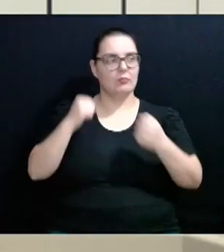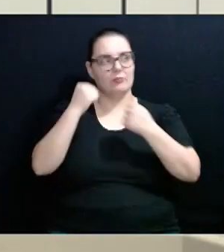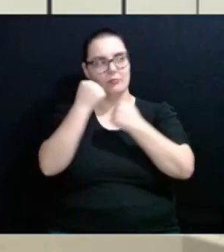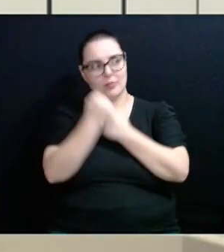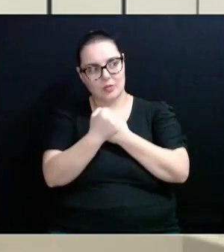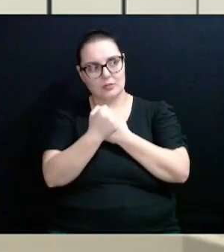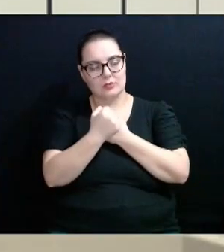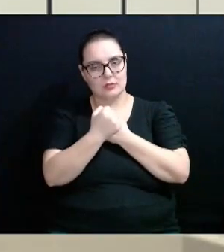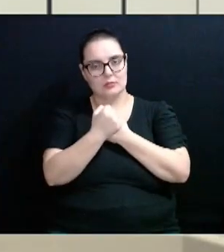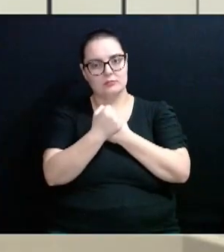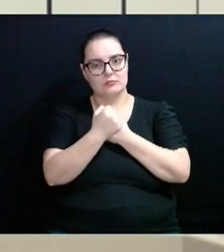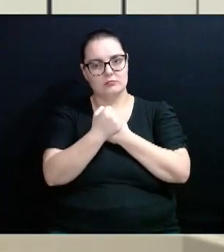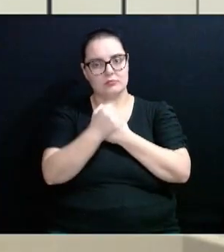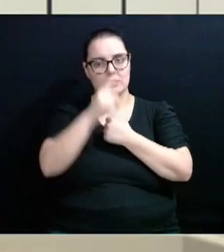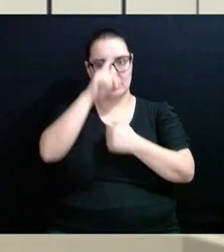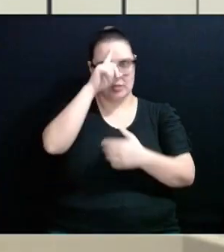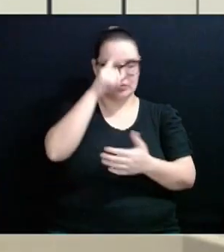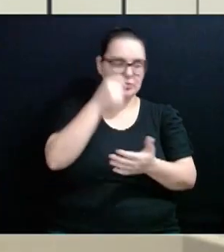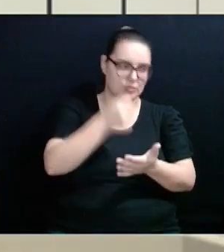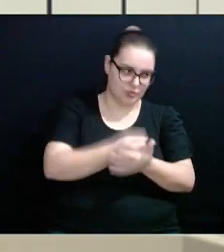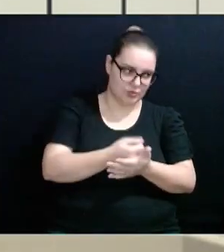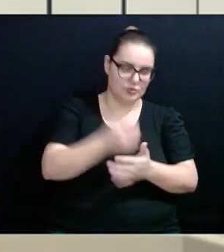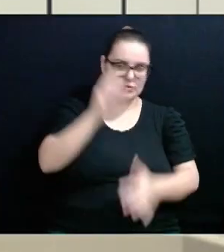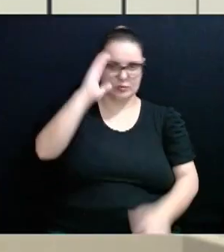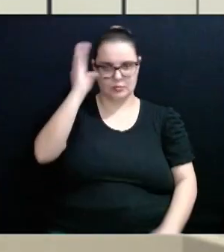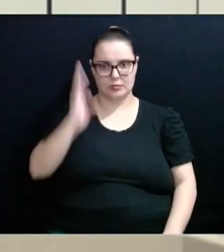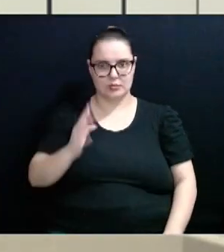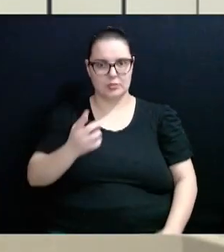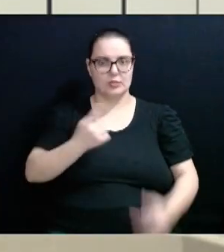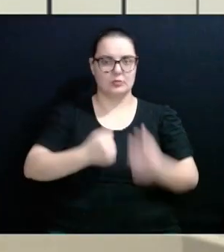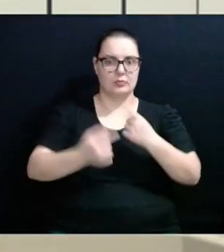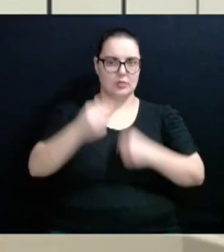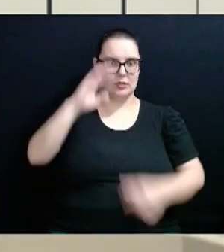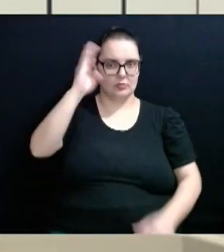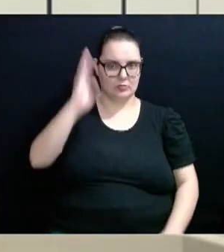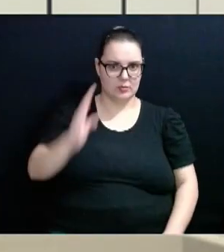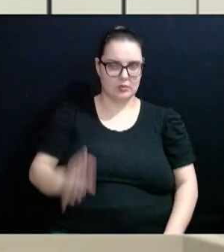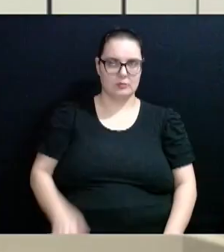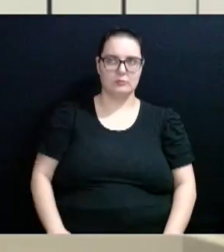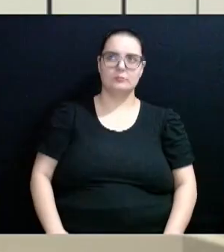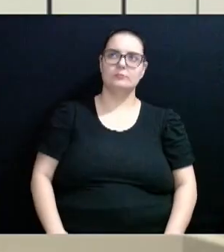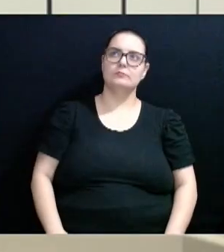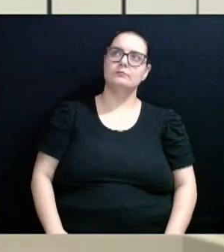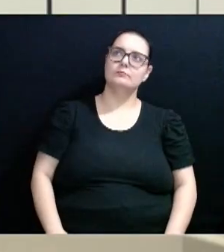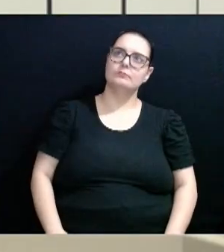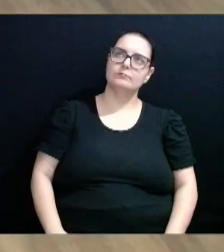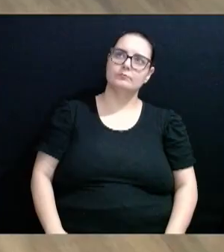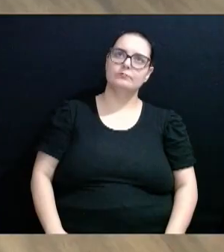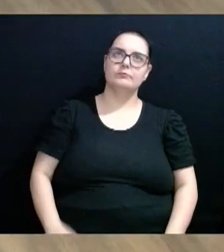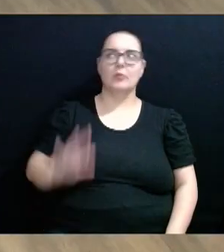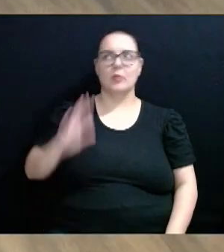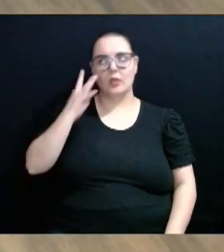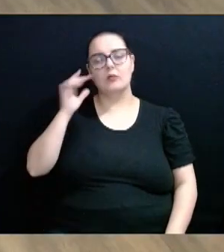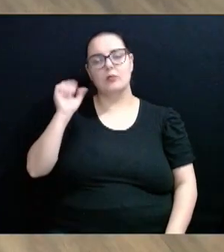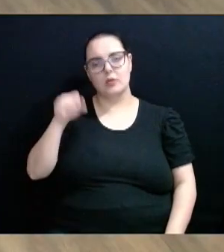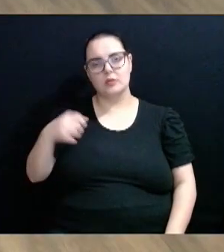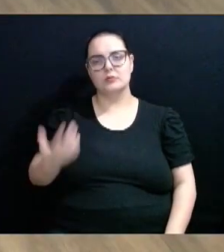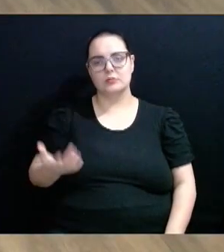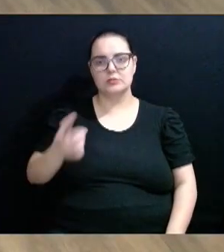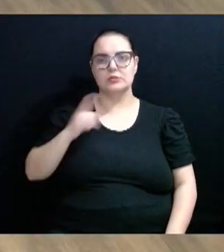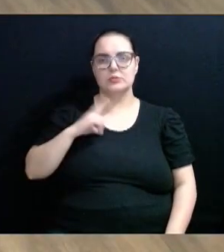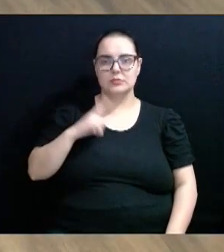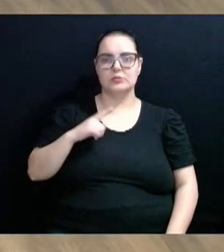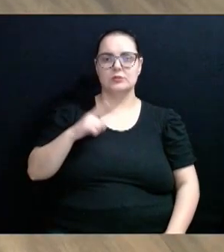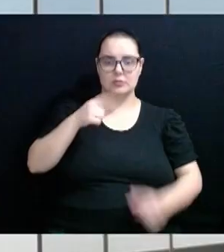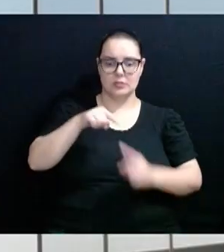as decisões no Brasil, a economia brasileira? Eu acho que sim, ela tem esse objetivo, ela